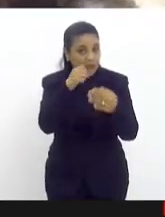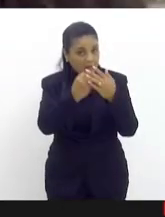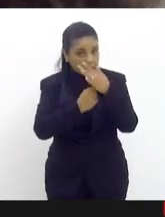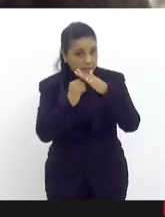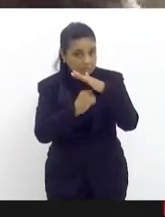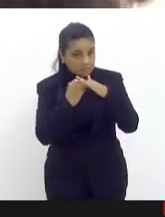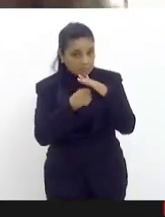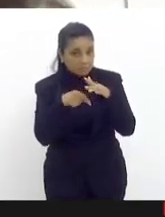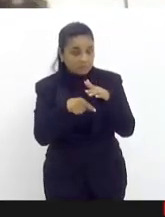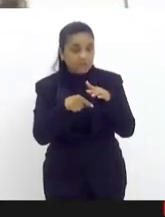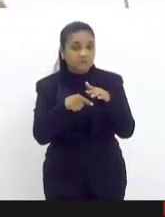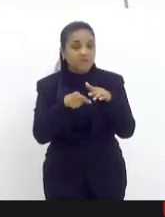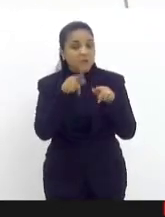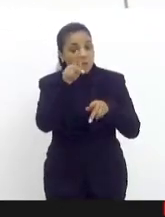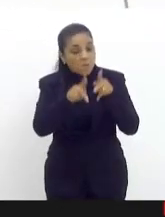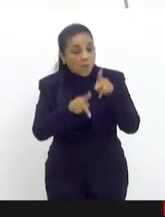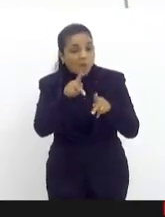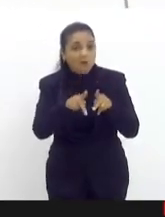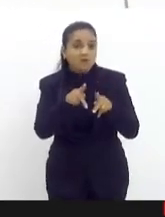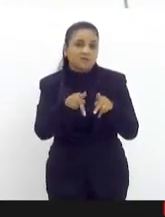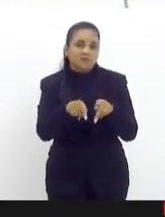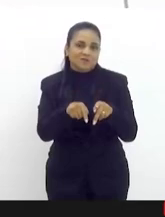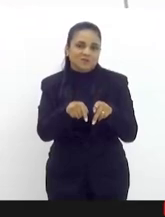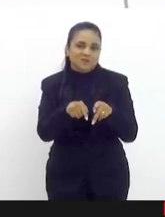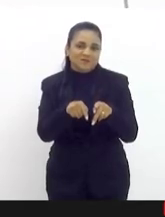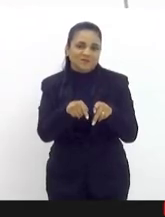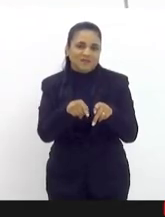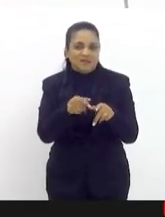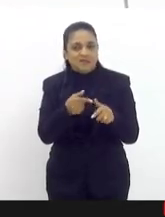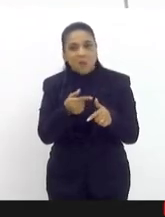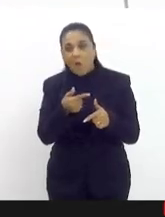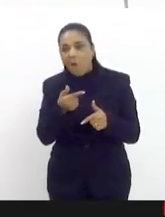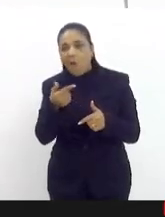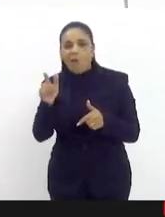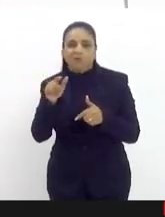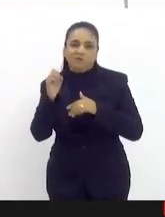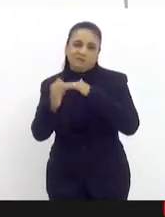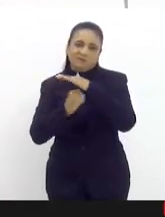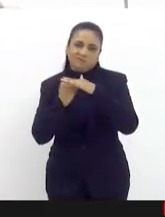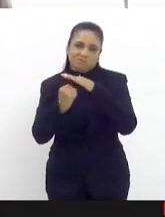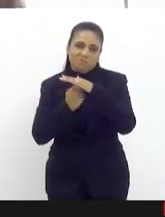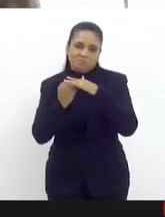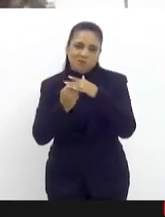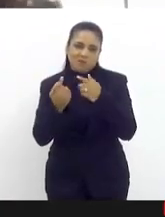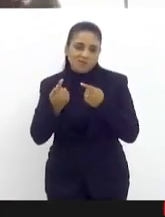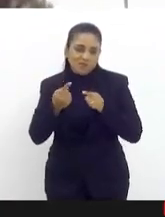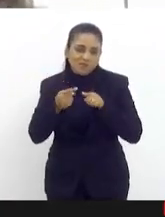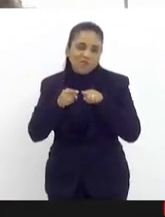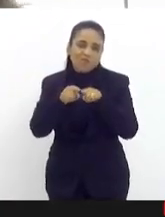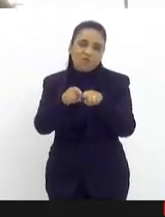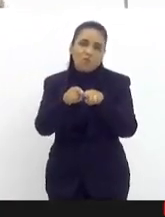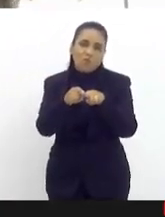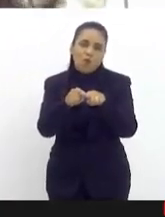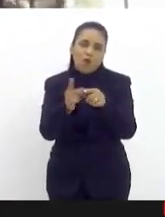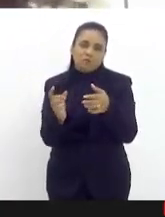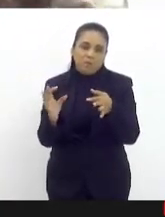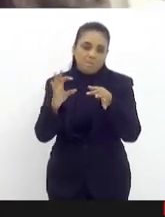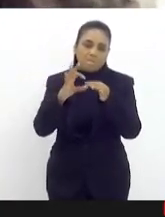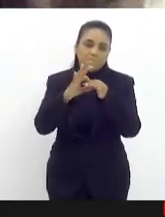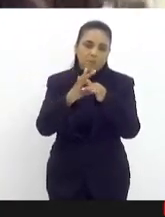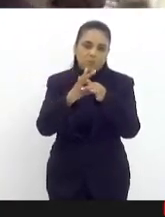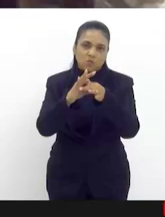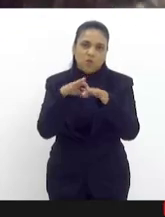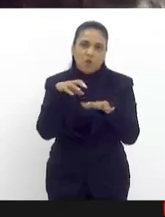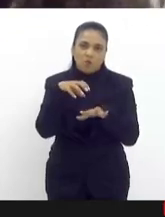à população e não às empresas e empresários vinculados ao setor de transporte. Então, é preciso